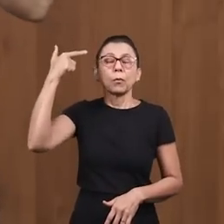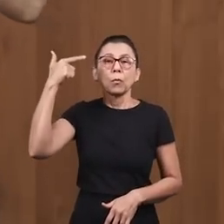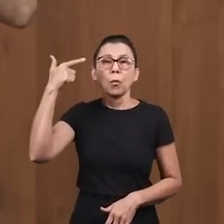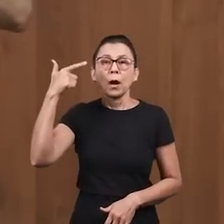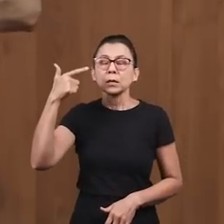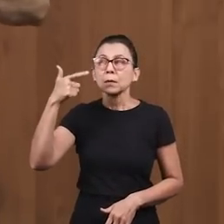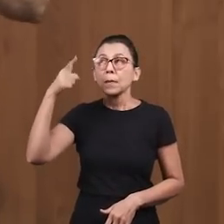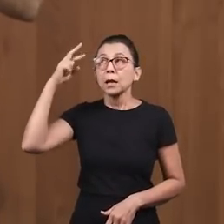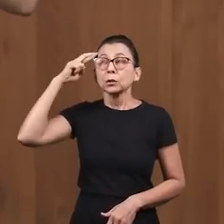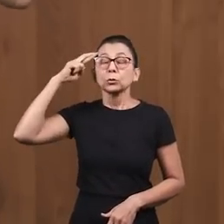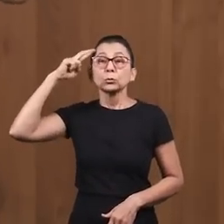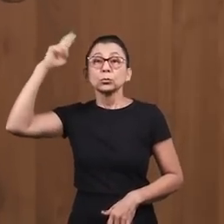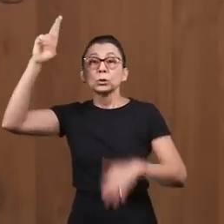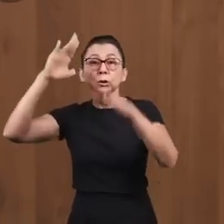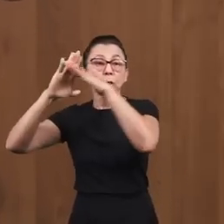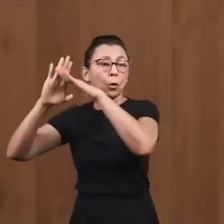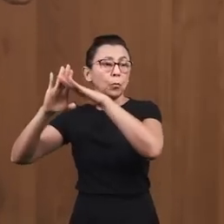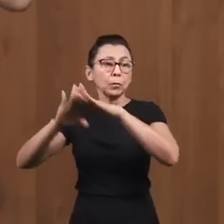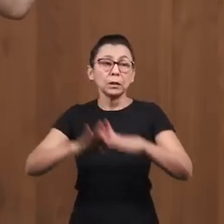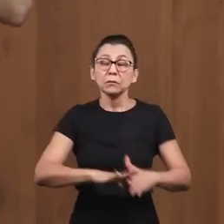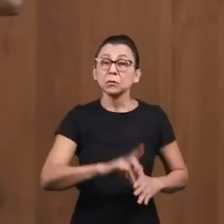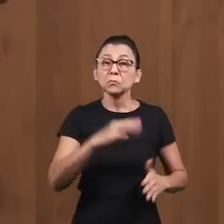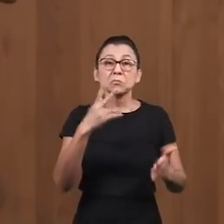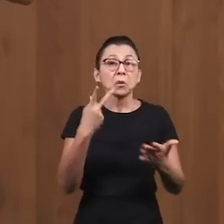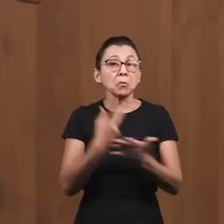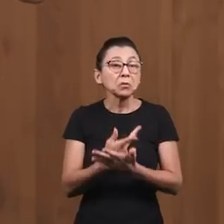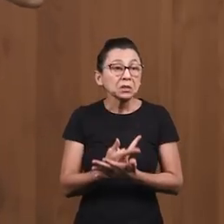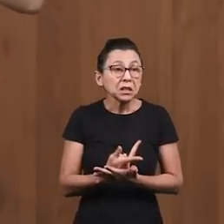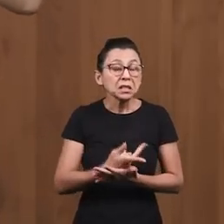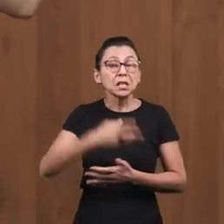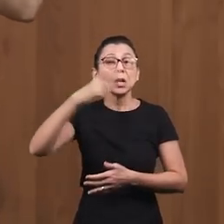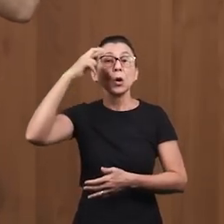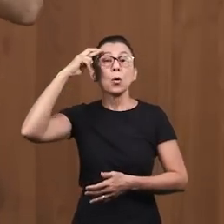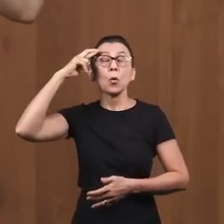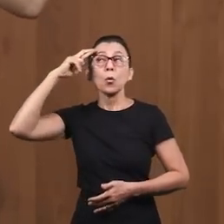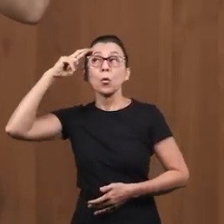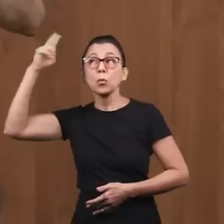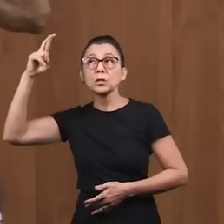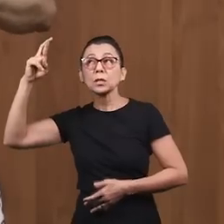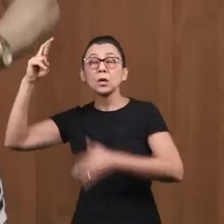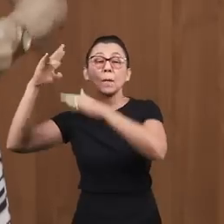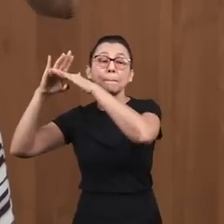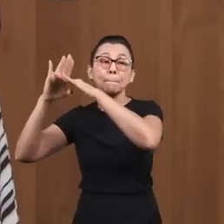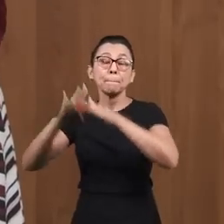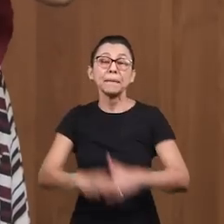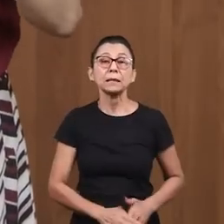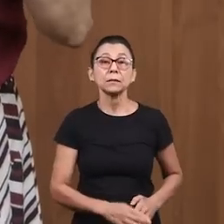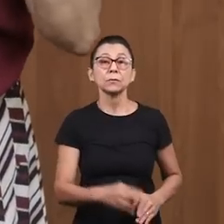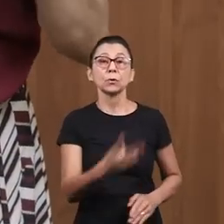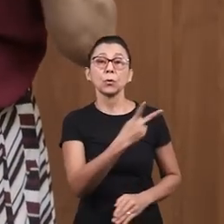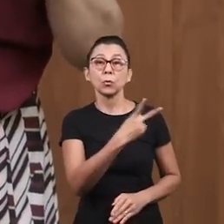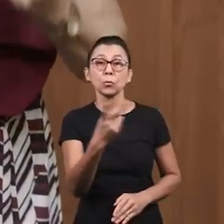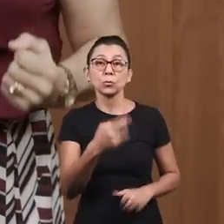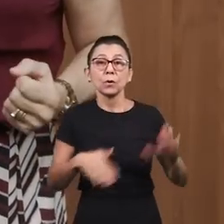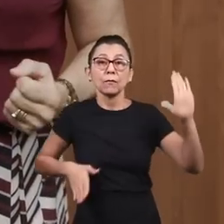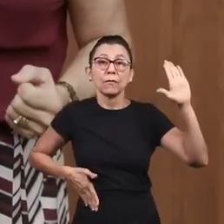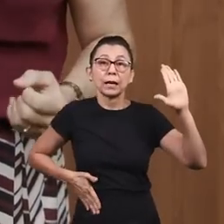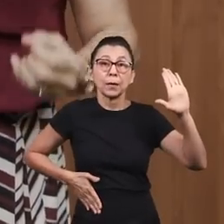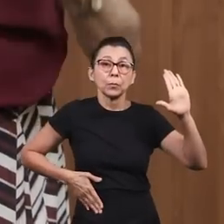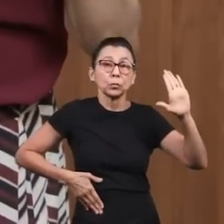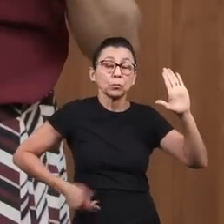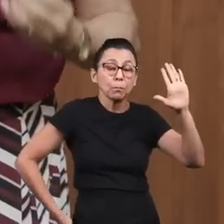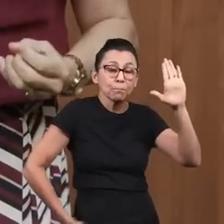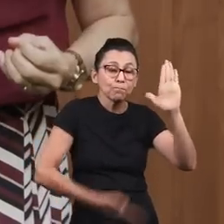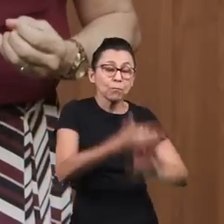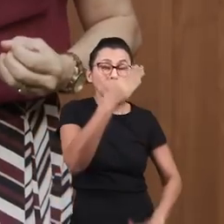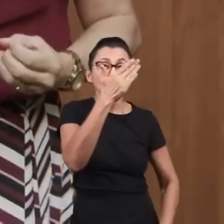me livrou, aconteceu alguma coisa que eles correram, o Senhor me livrou da morte. Aleluia!